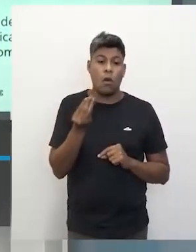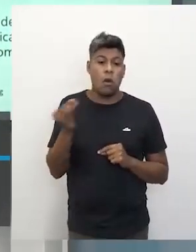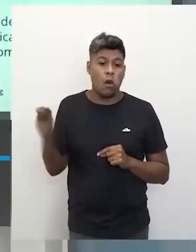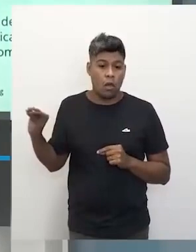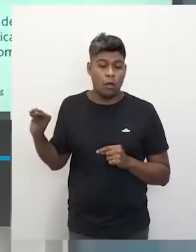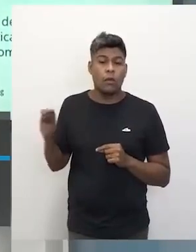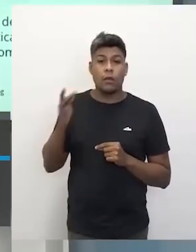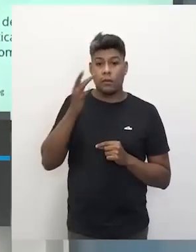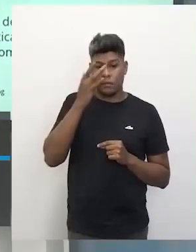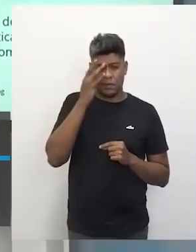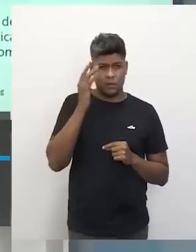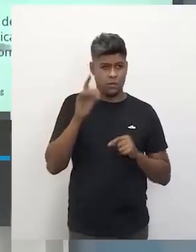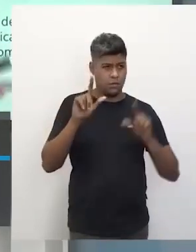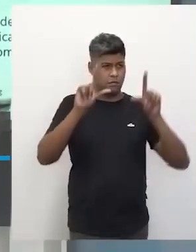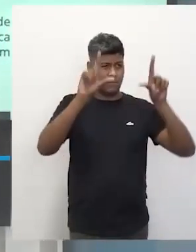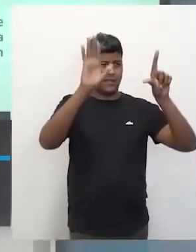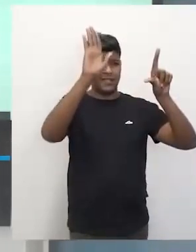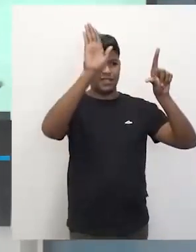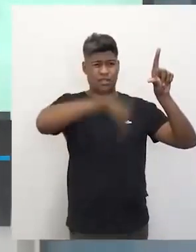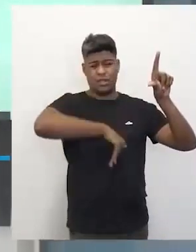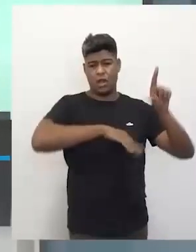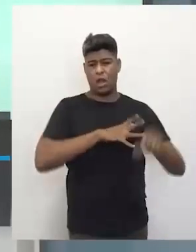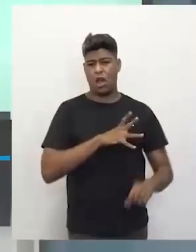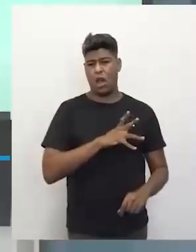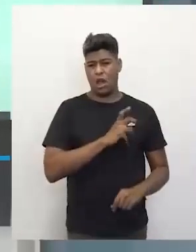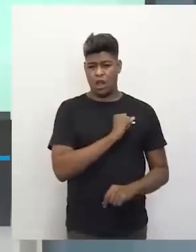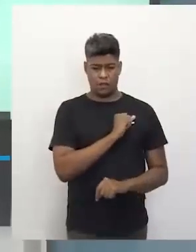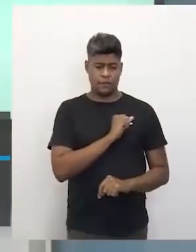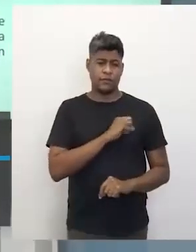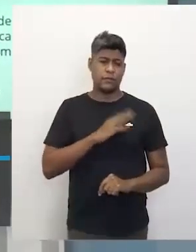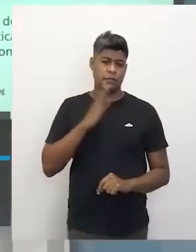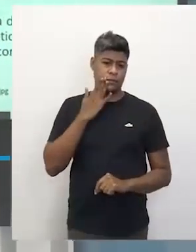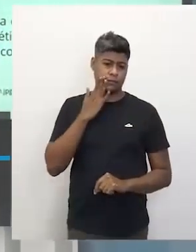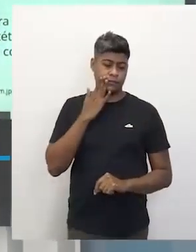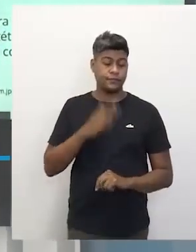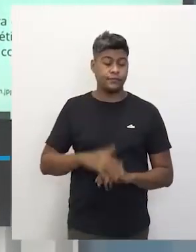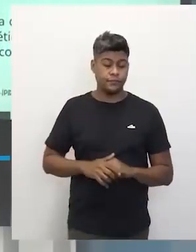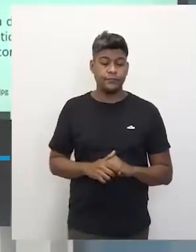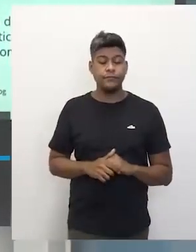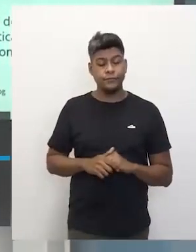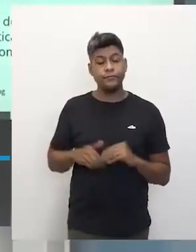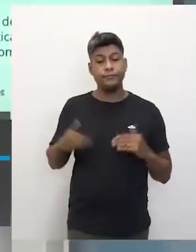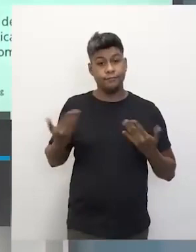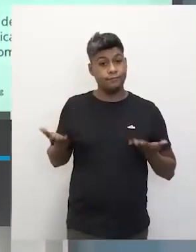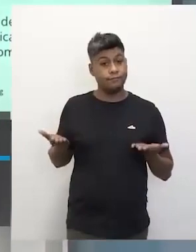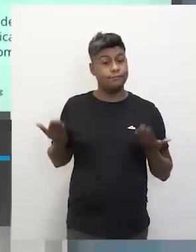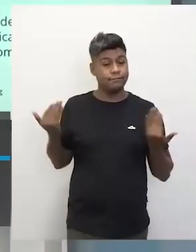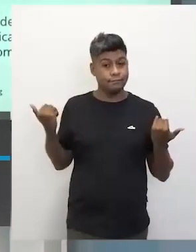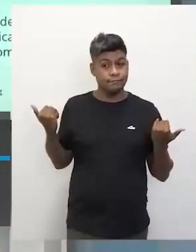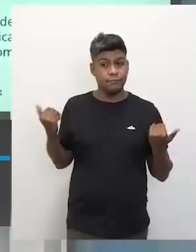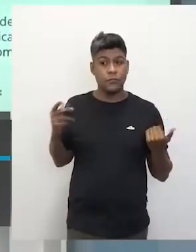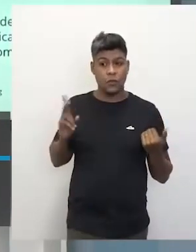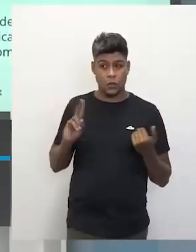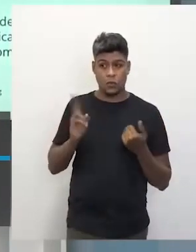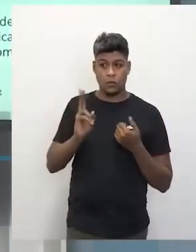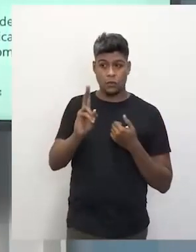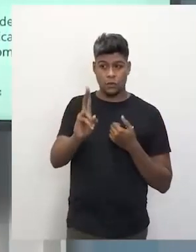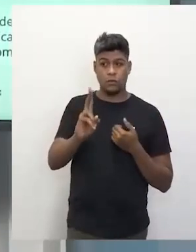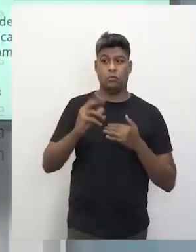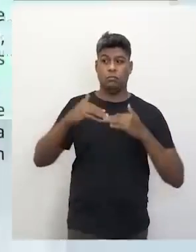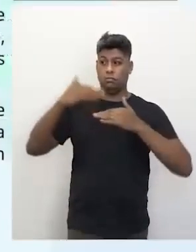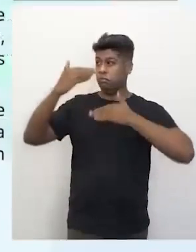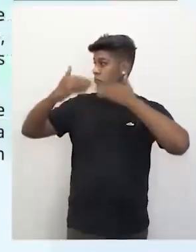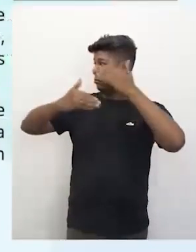segundo, a outra tira daí que é horrível. Né, sem comentários, né. Então, vamos lá. Continuando aqui, o processo